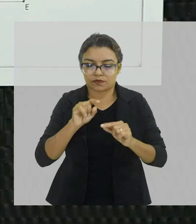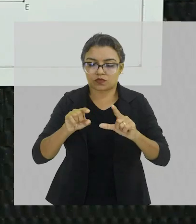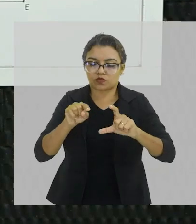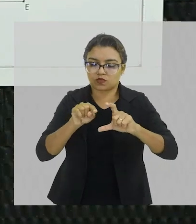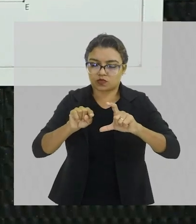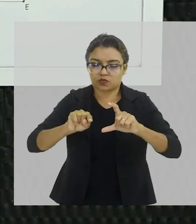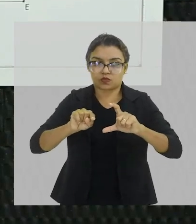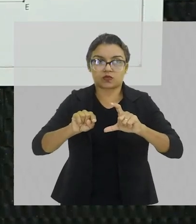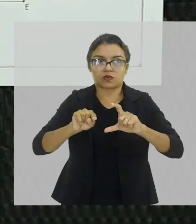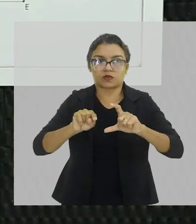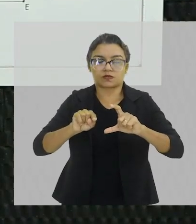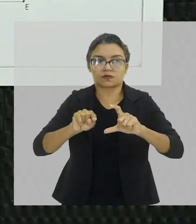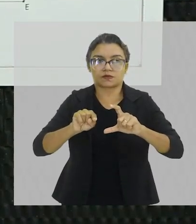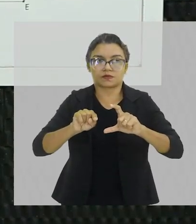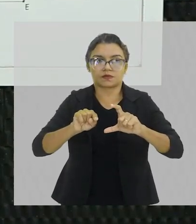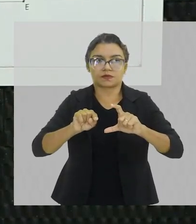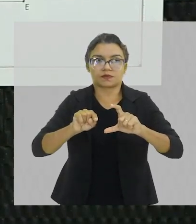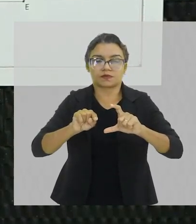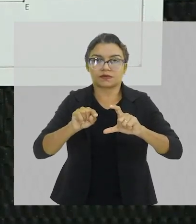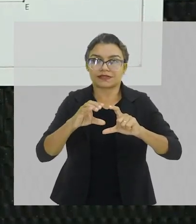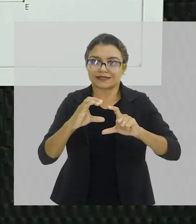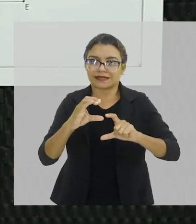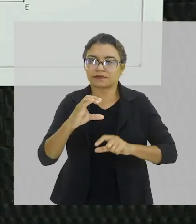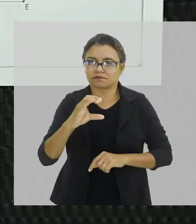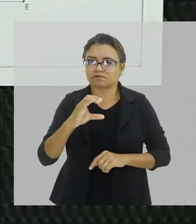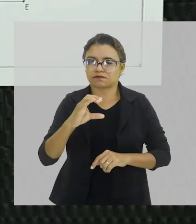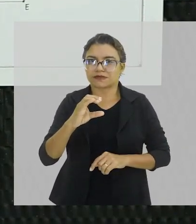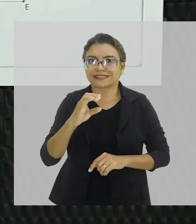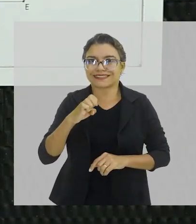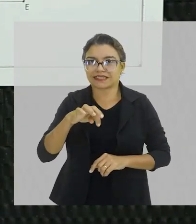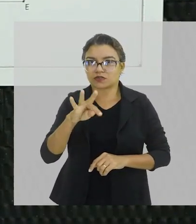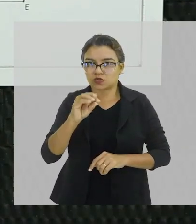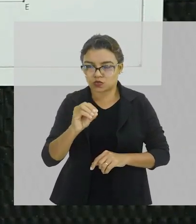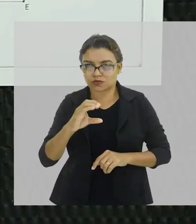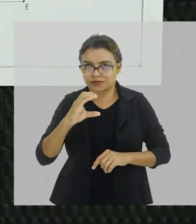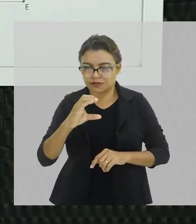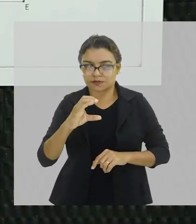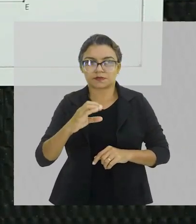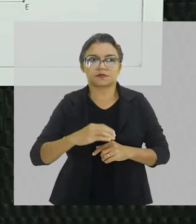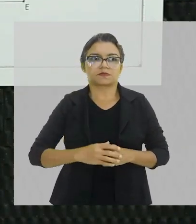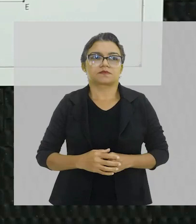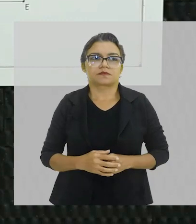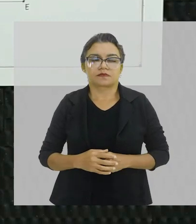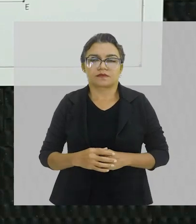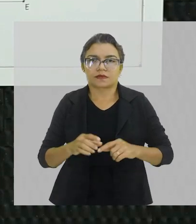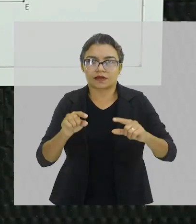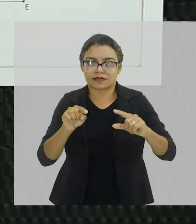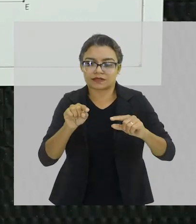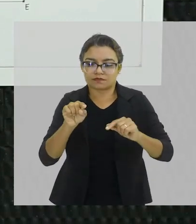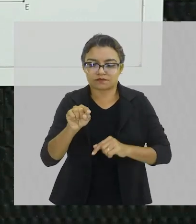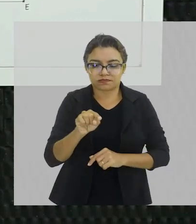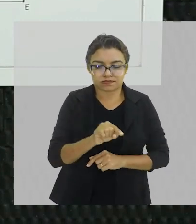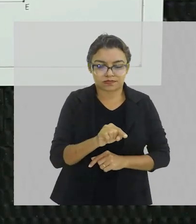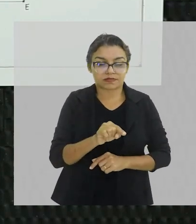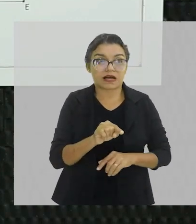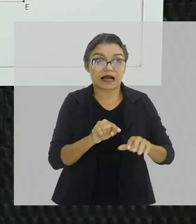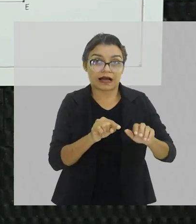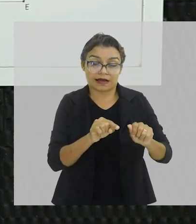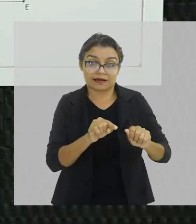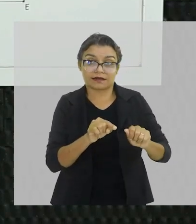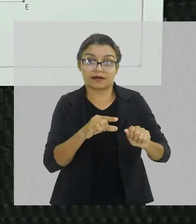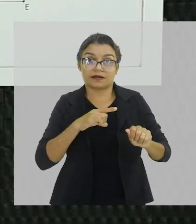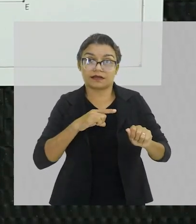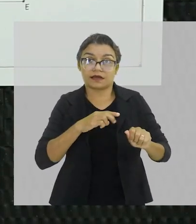centro, vamos até de centro C, até esse ponto A, eu tenho aqui o